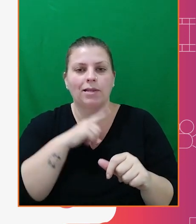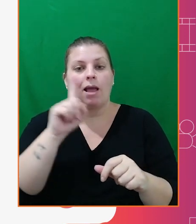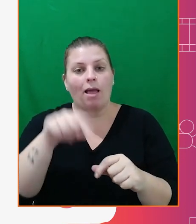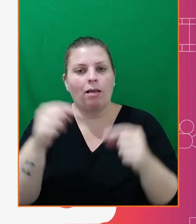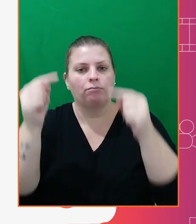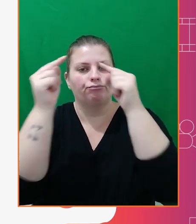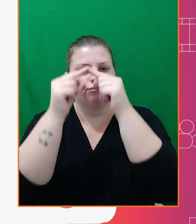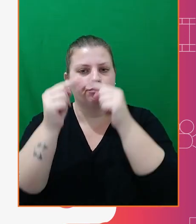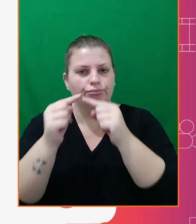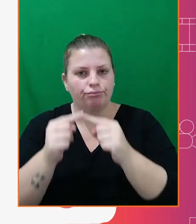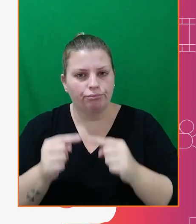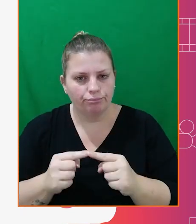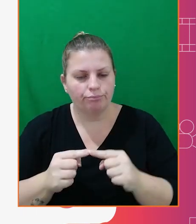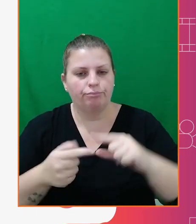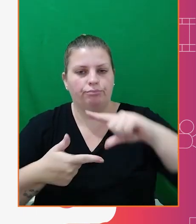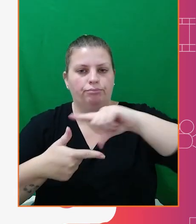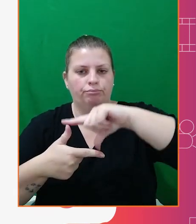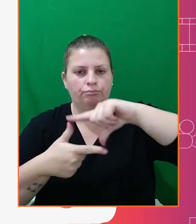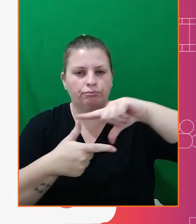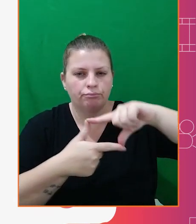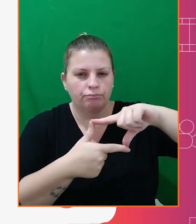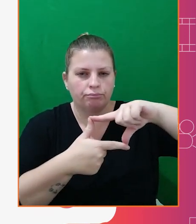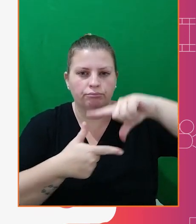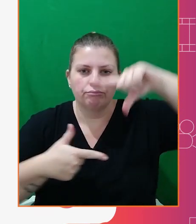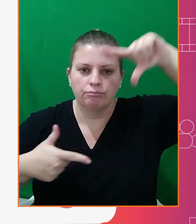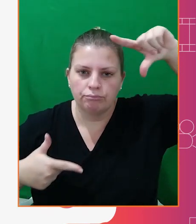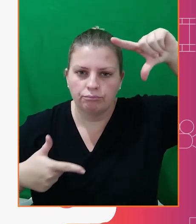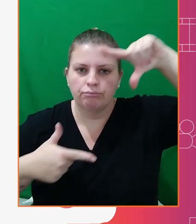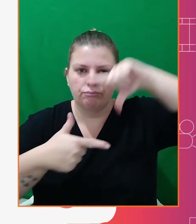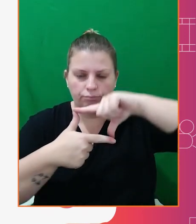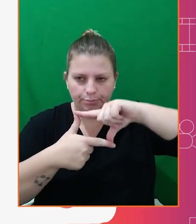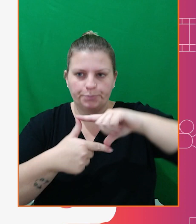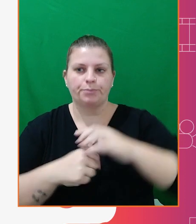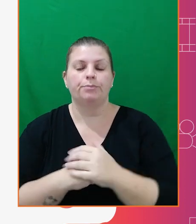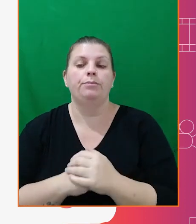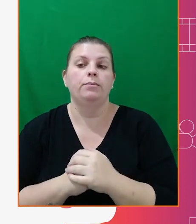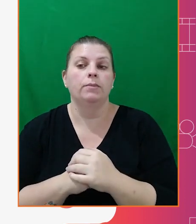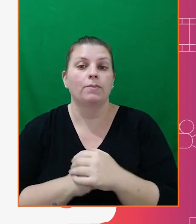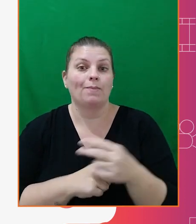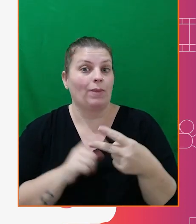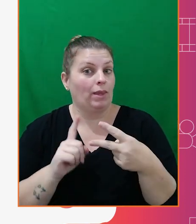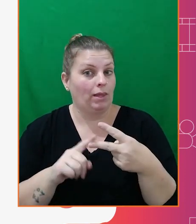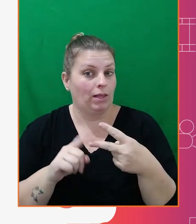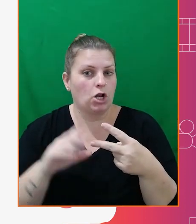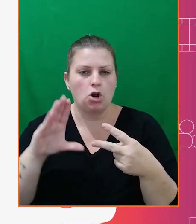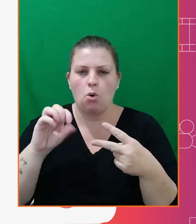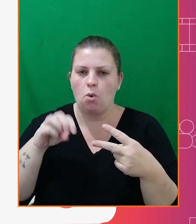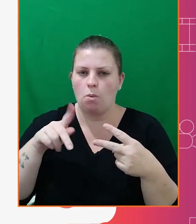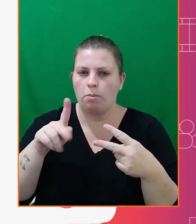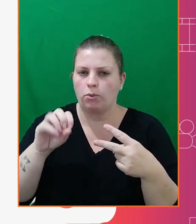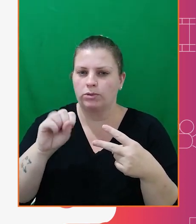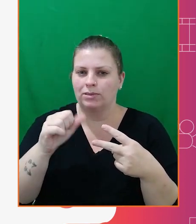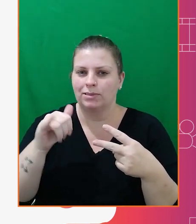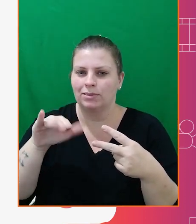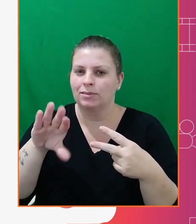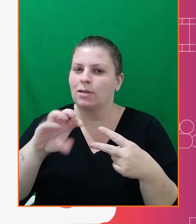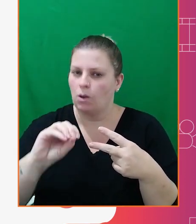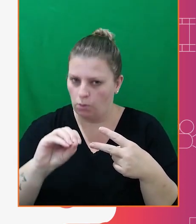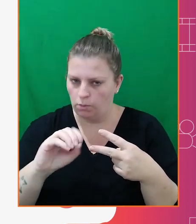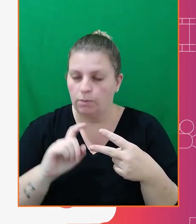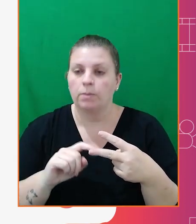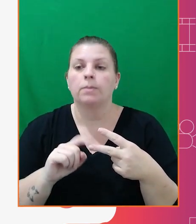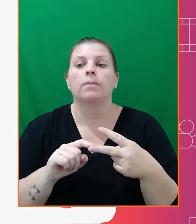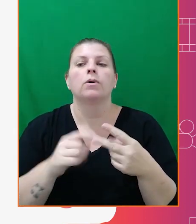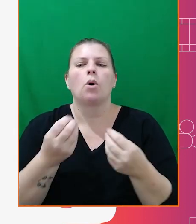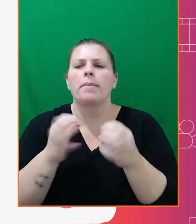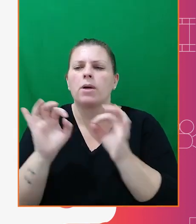Ao mesmo tempo, a composição também fica bem evidente no storyboard. Podemos ver a organização